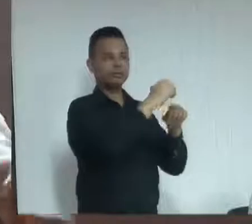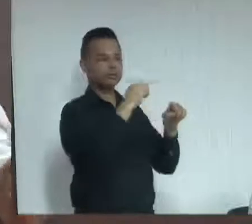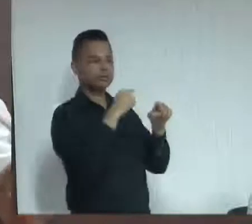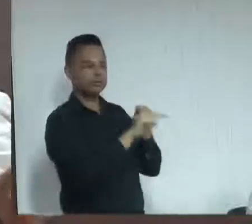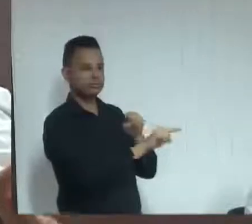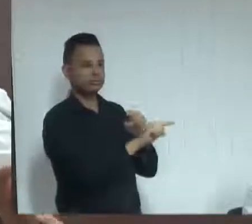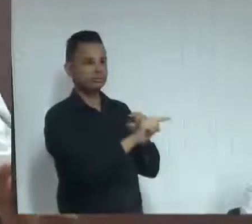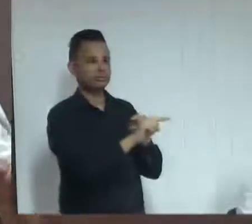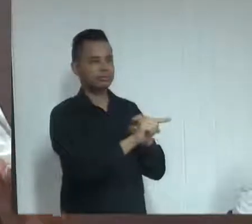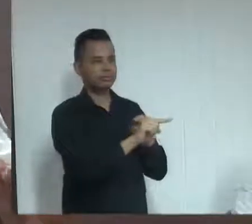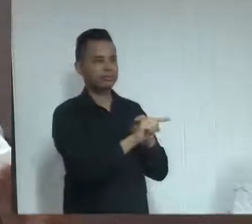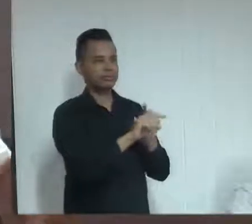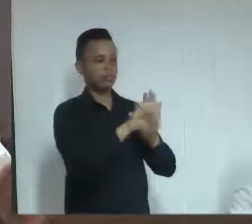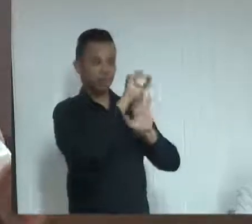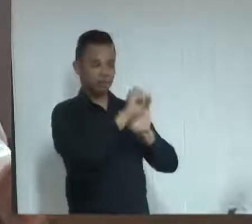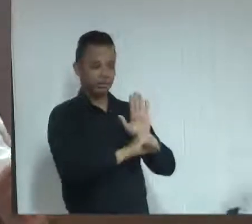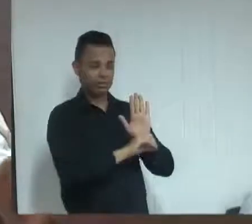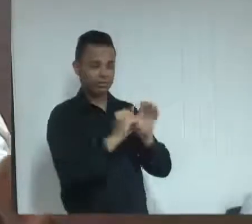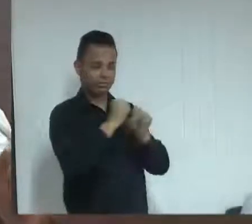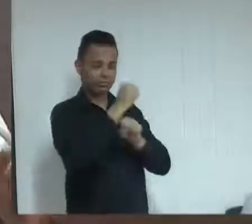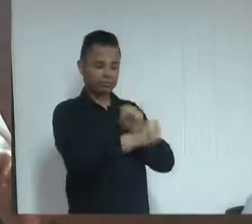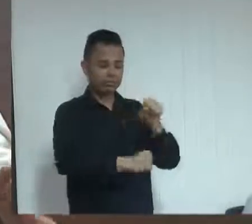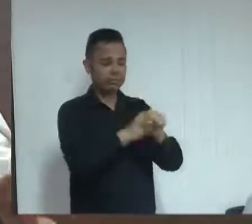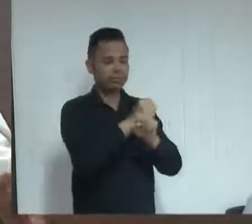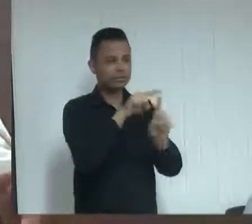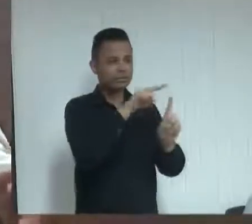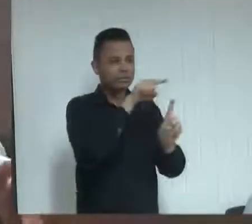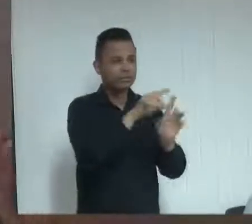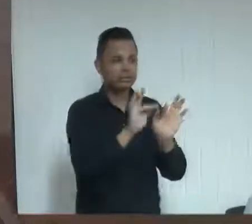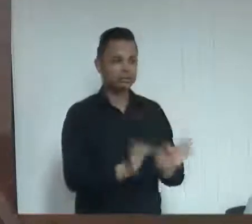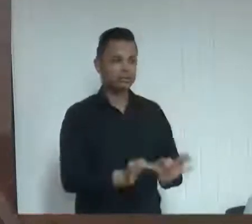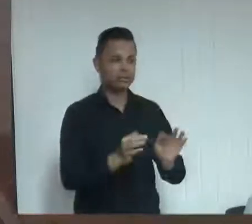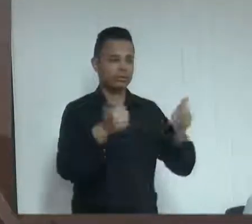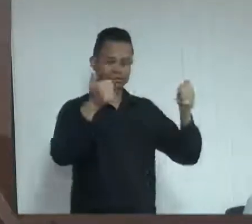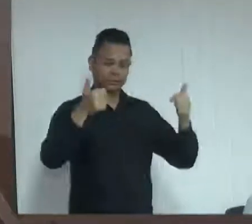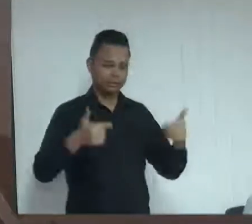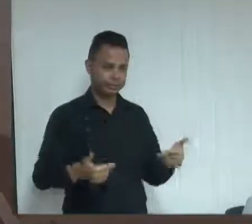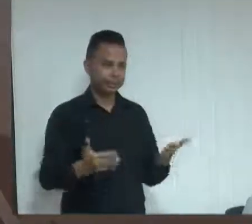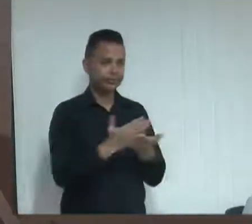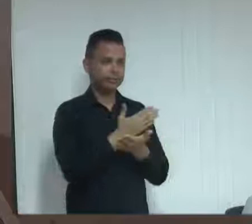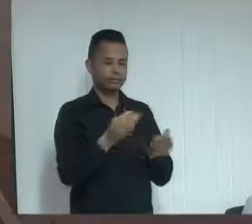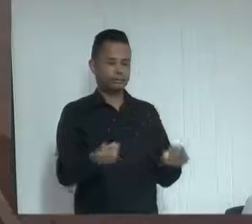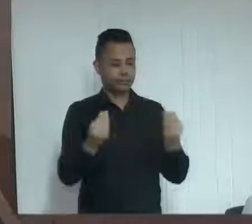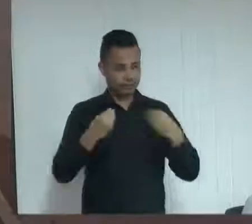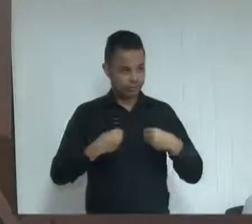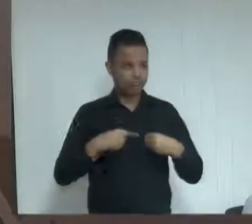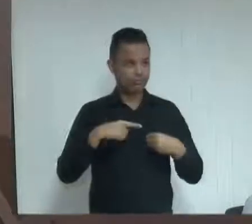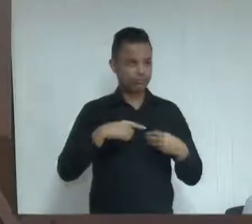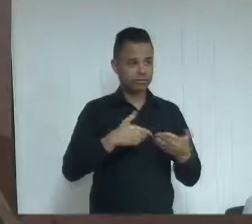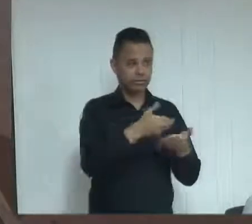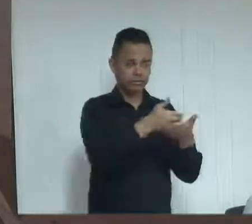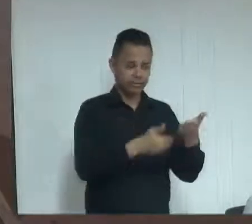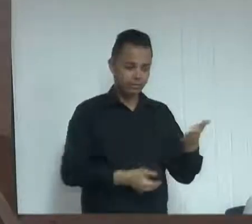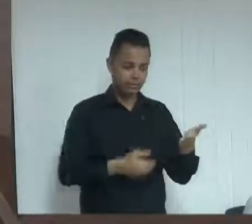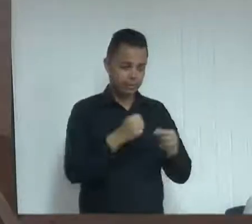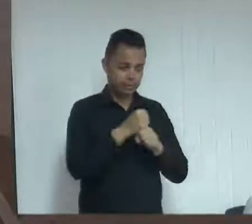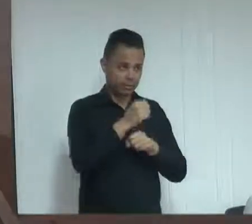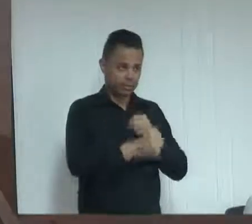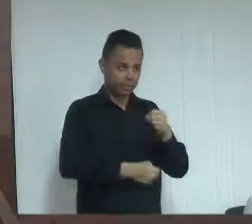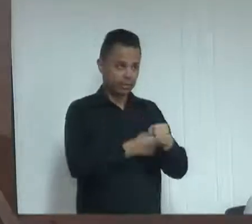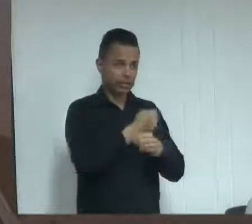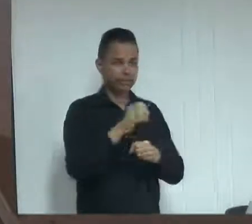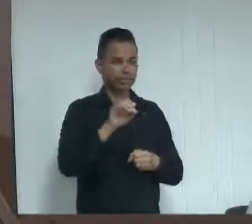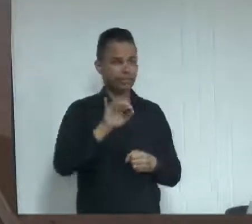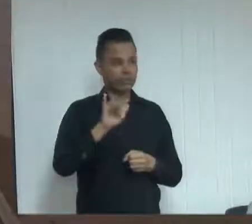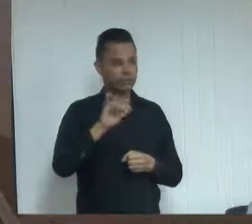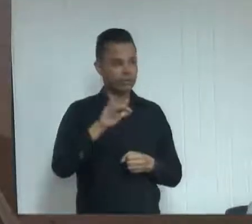impacto orçamentário. E aí, muito simples, bem objetivamente, quando a gente recebeu, esse ano, no